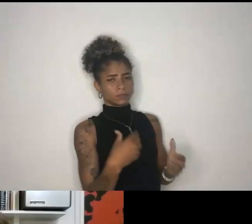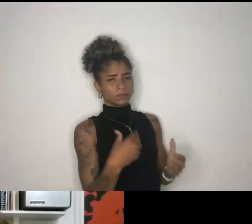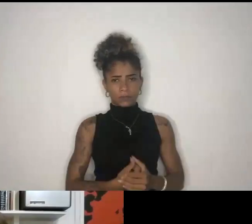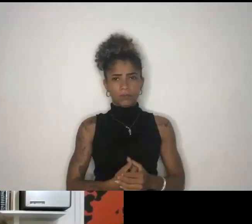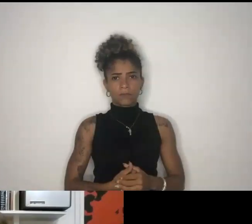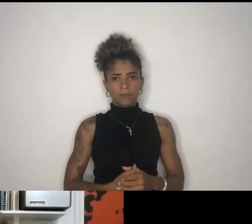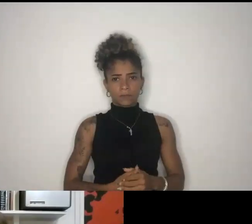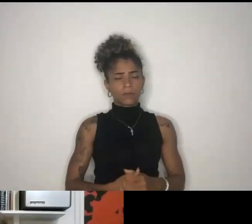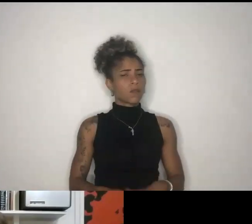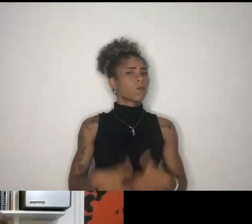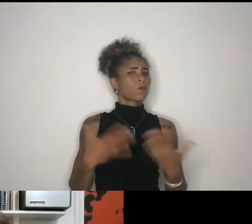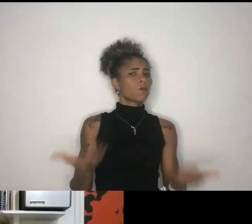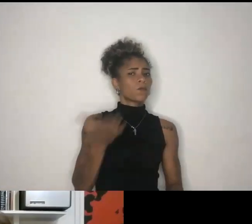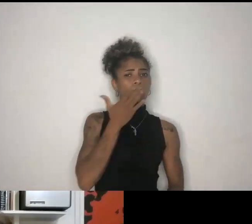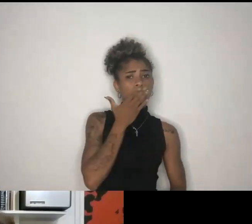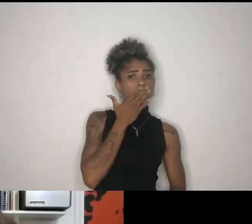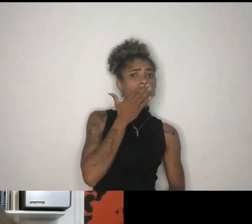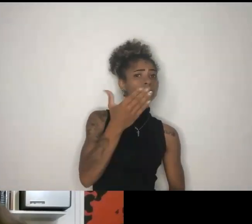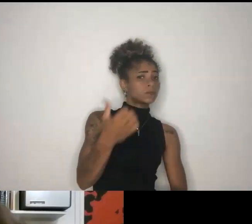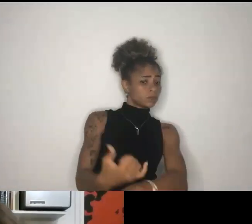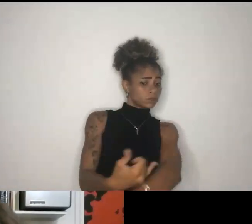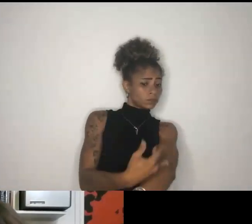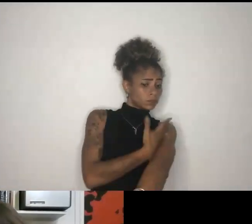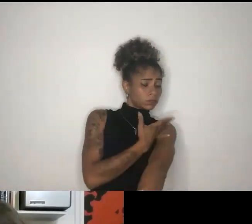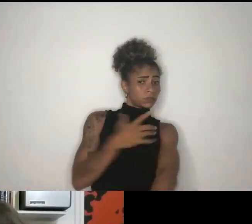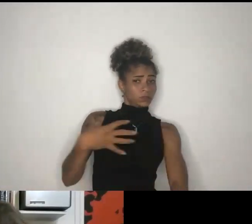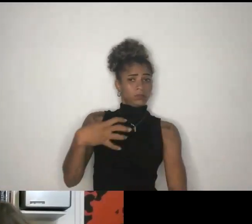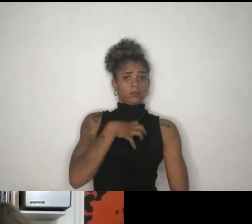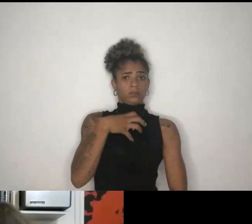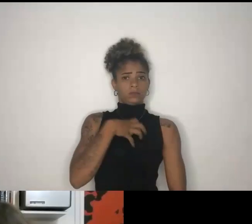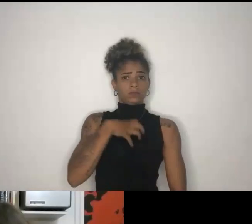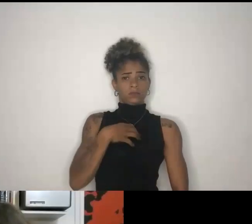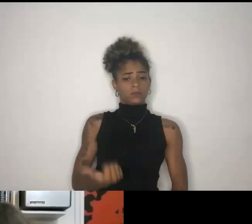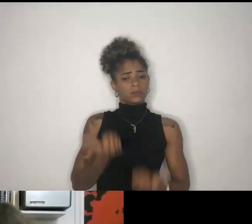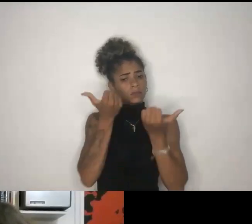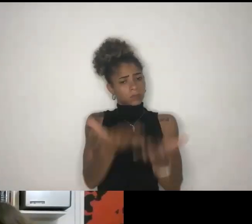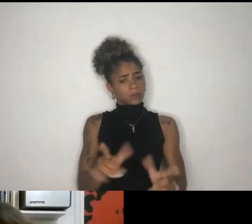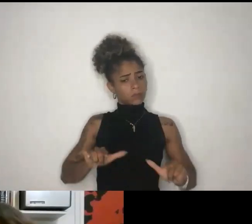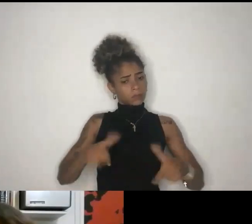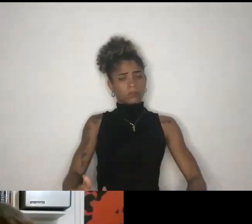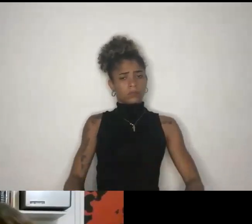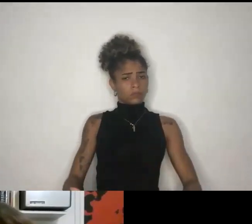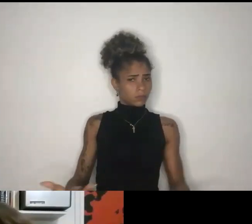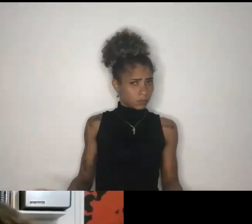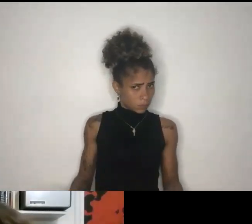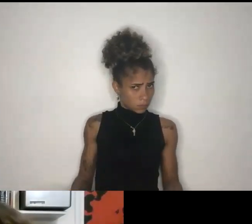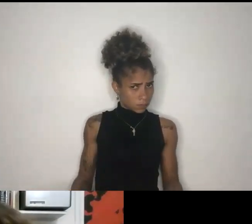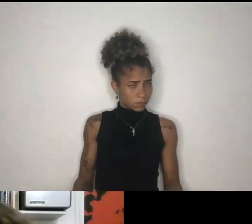qual tipo de emulsão e de sentimento que é colocado para executar as coisas